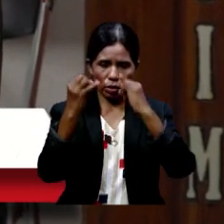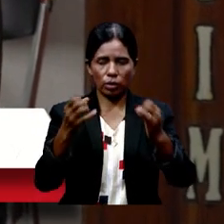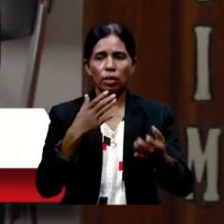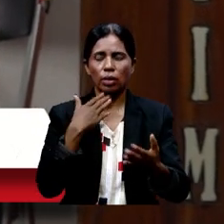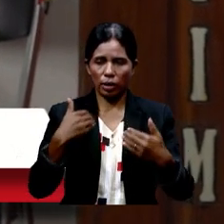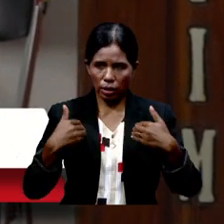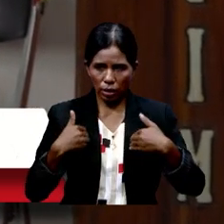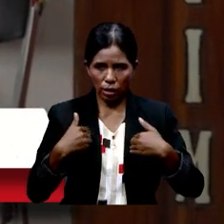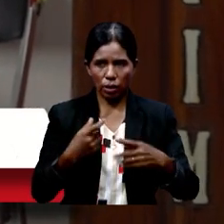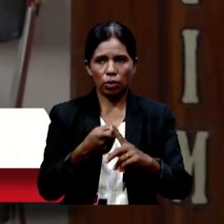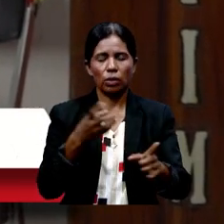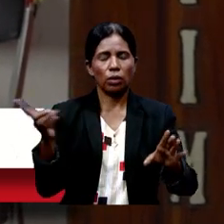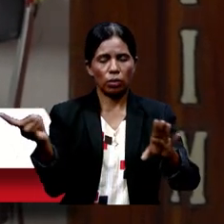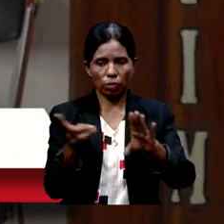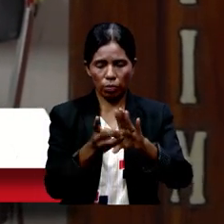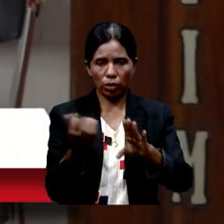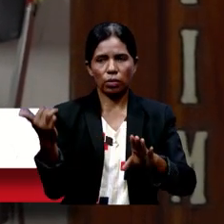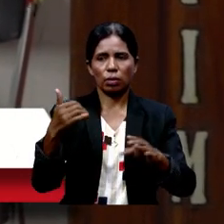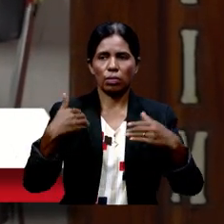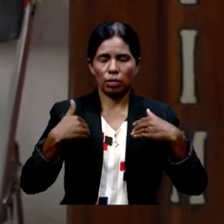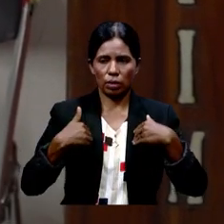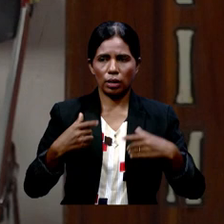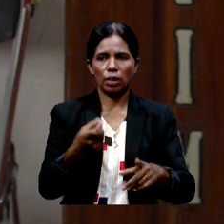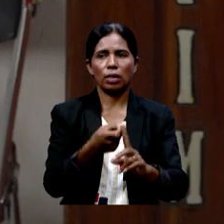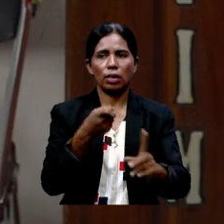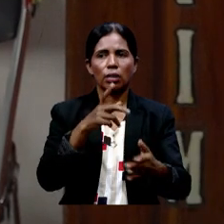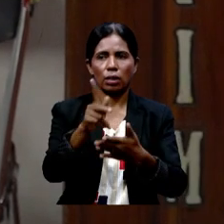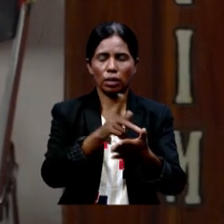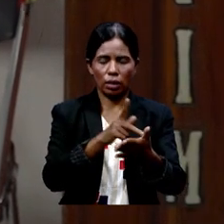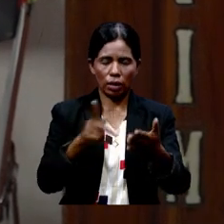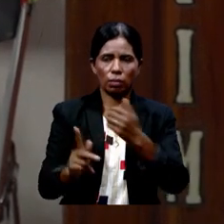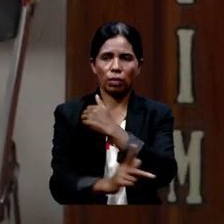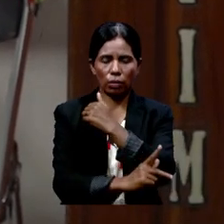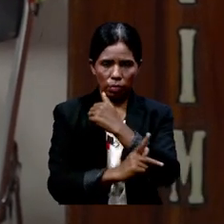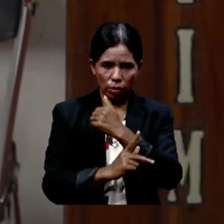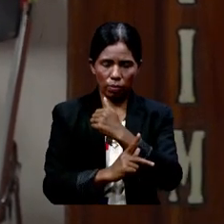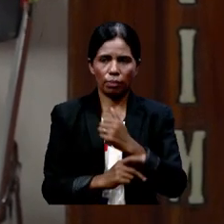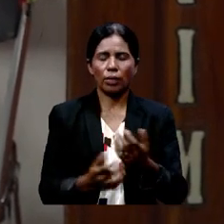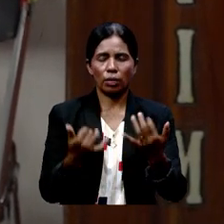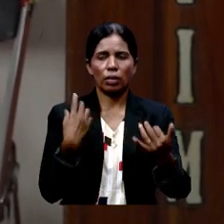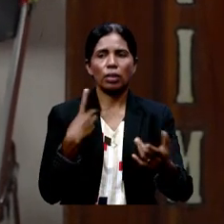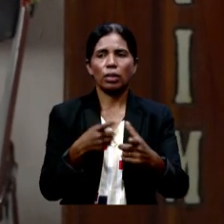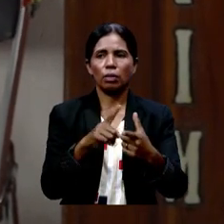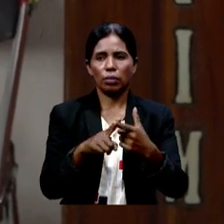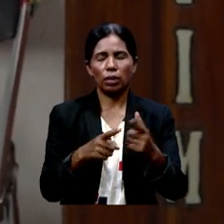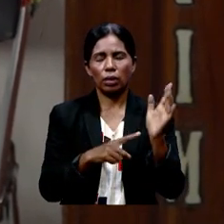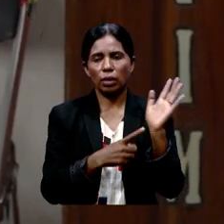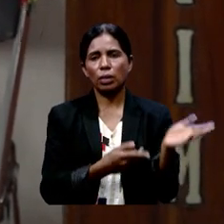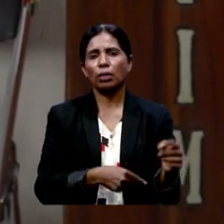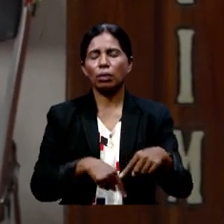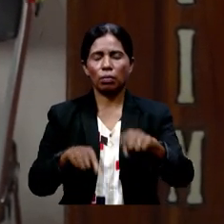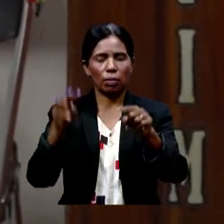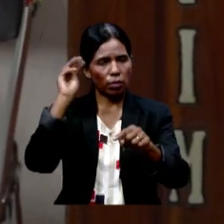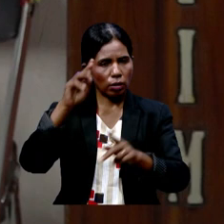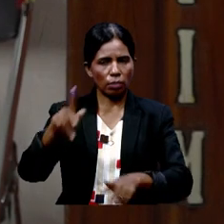fosse documento ser na mesma guia, e há indícios de crime e corrupção nenhum. Agora, depois de estar a roupa para o Ministério Público, ou seja, o